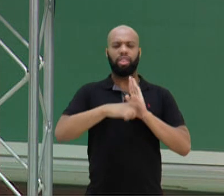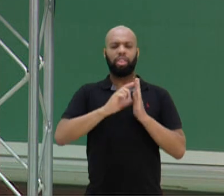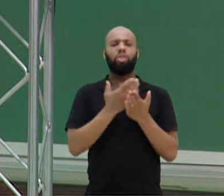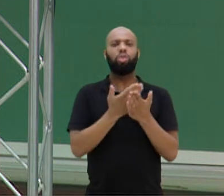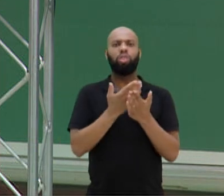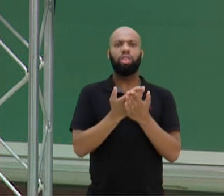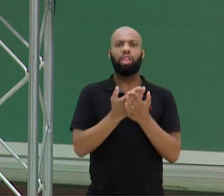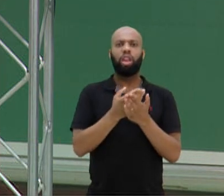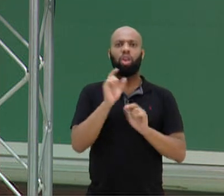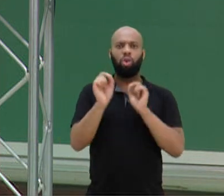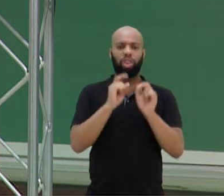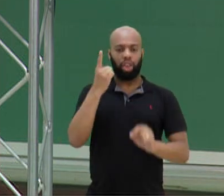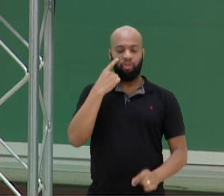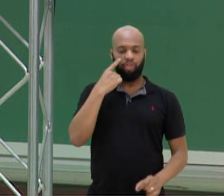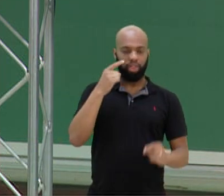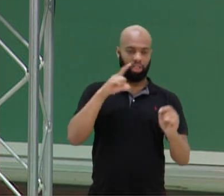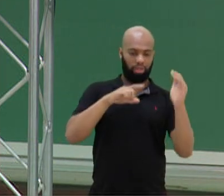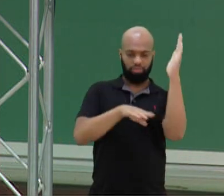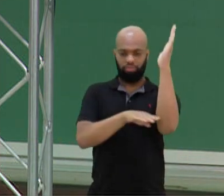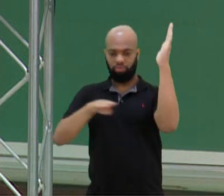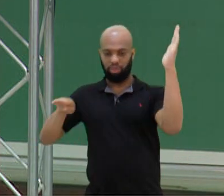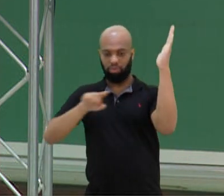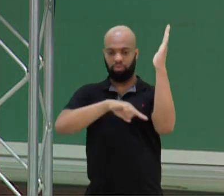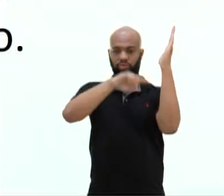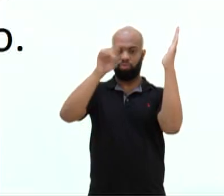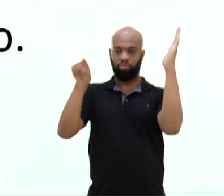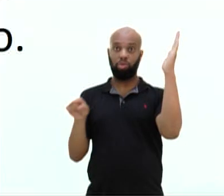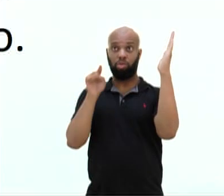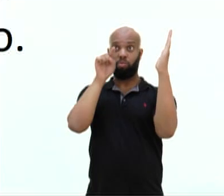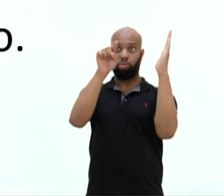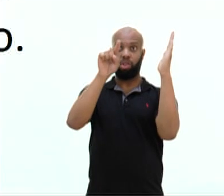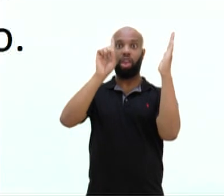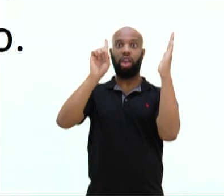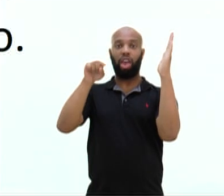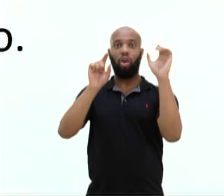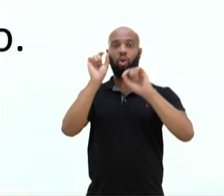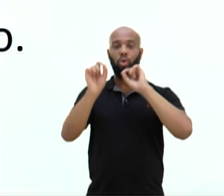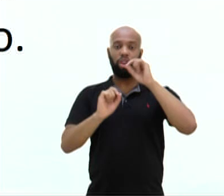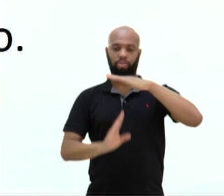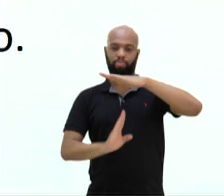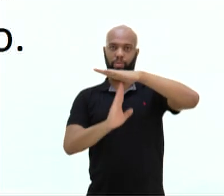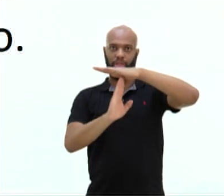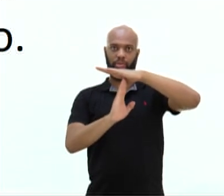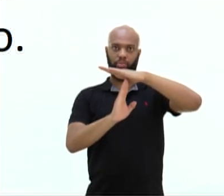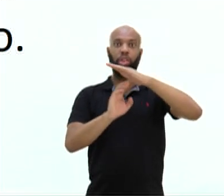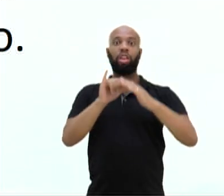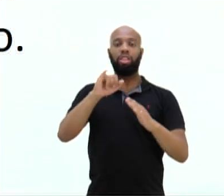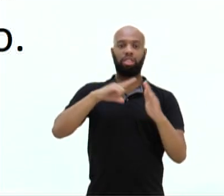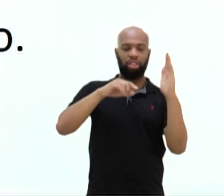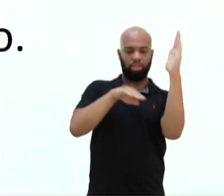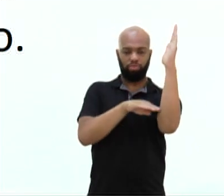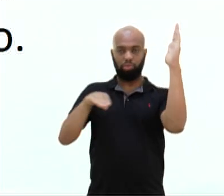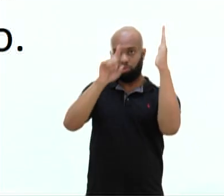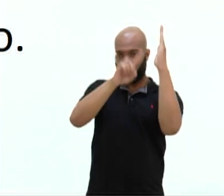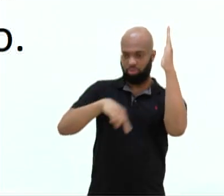ponto máximo ou mínimo de função, lembre que para esboço gráfico a gente precisa das raízes da função,